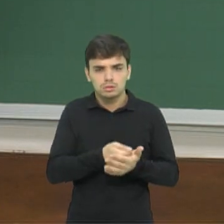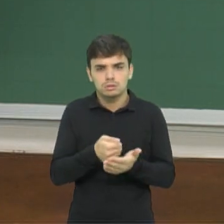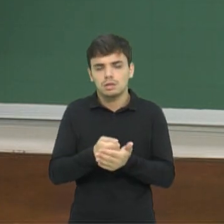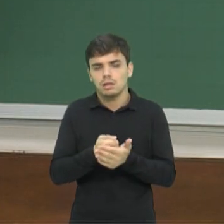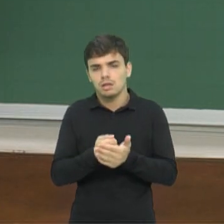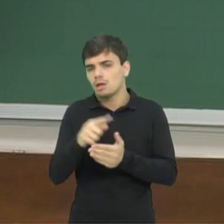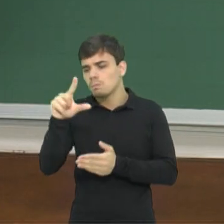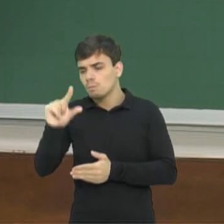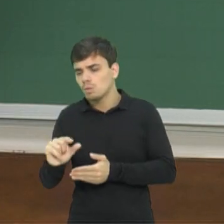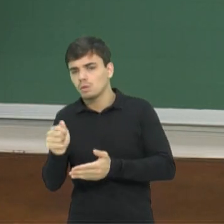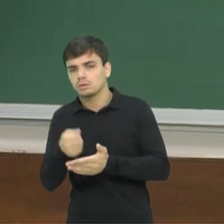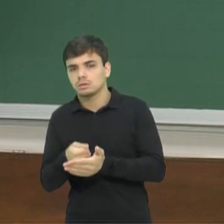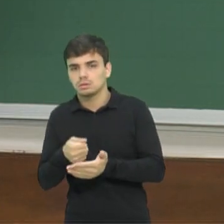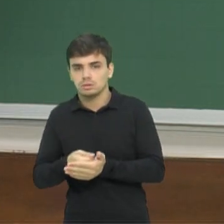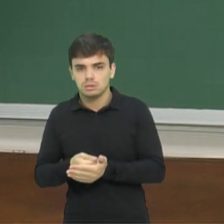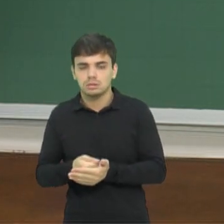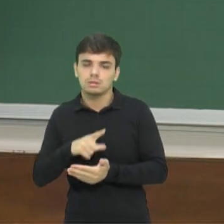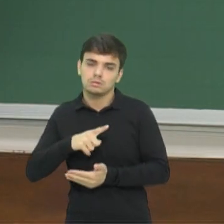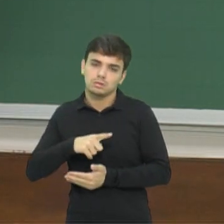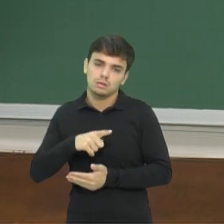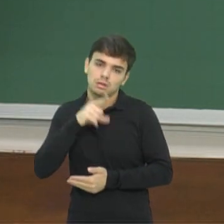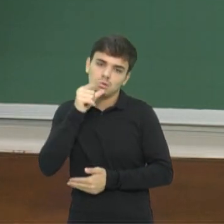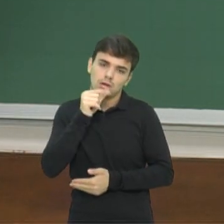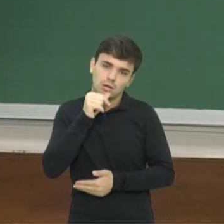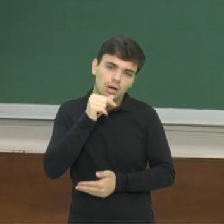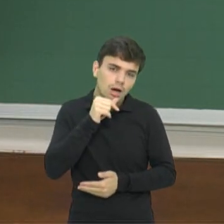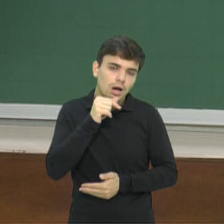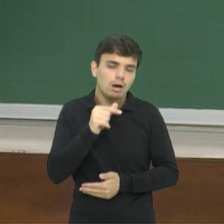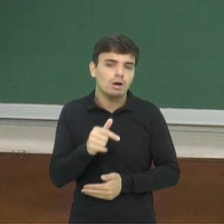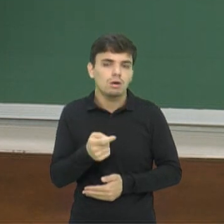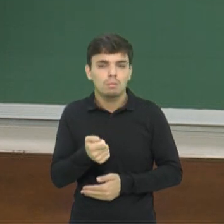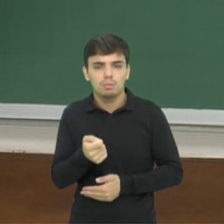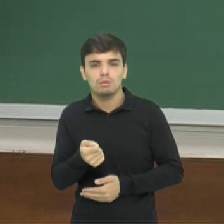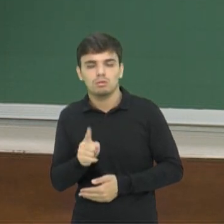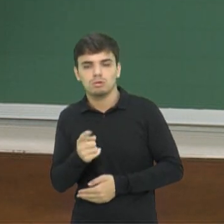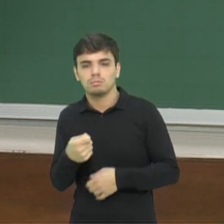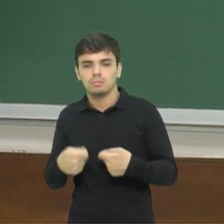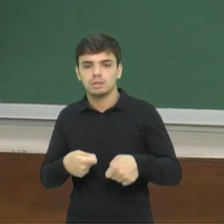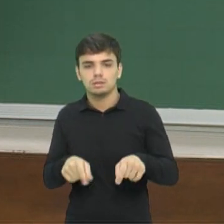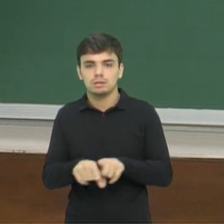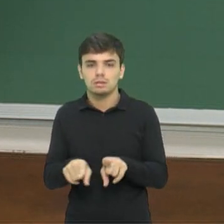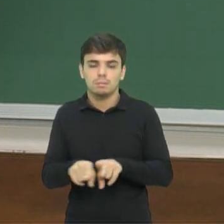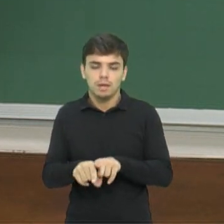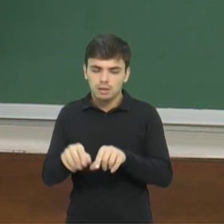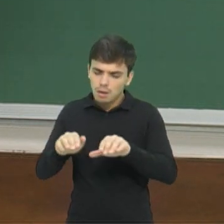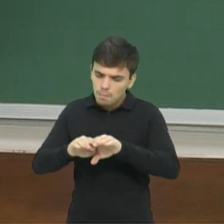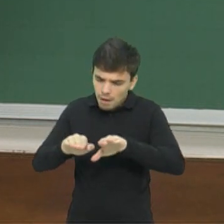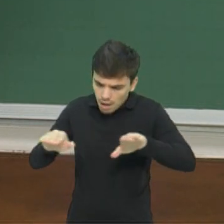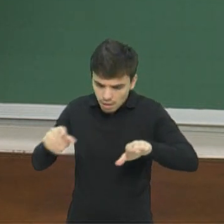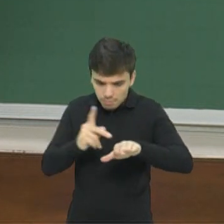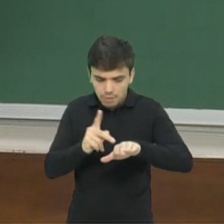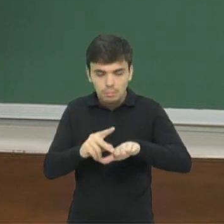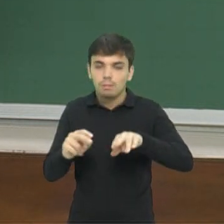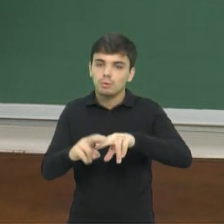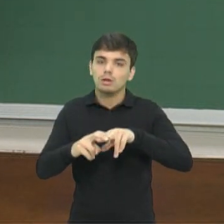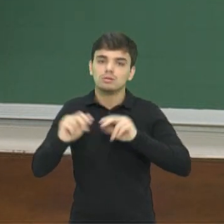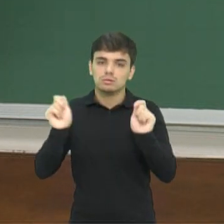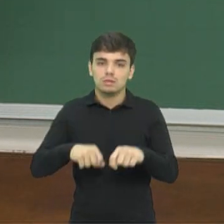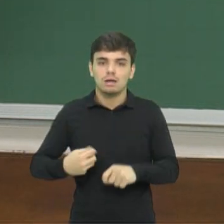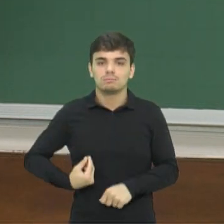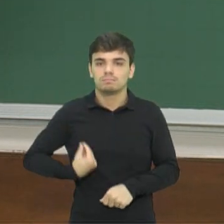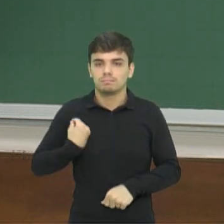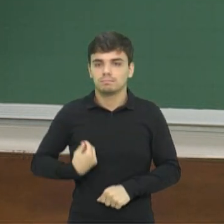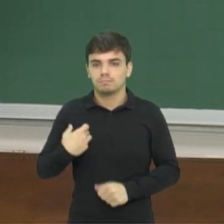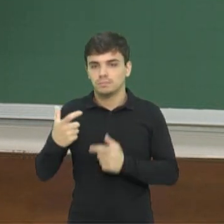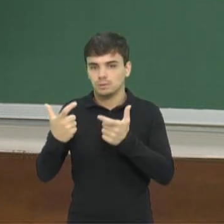são menos exigentes, né? Então eles precisam de menos água, eles não precisam de tanto solo, não precisam de tanto nutriente, por isso é que eles conseguem se estabelecer nesses